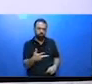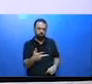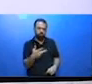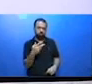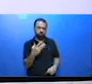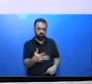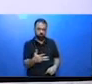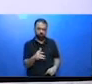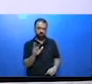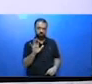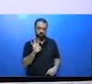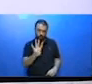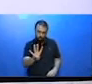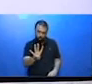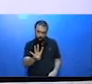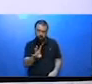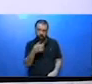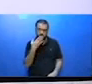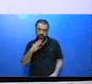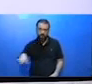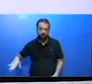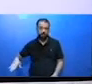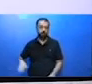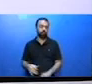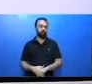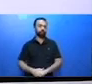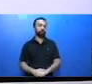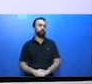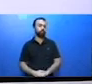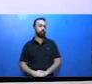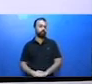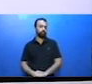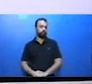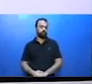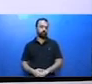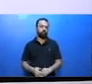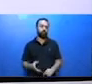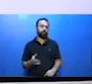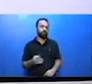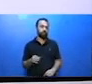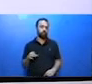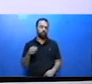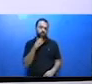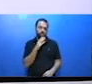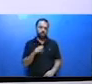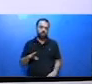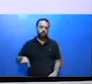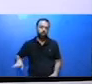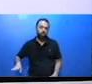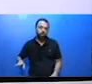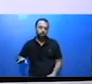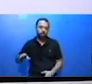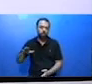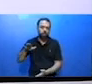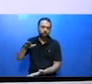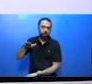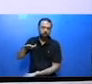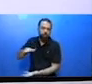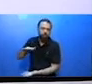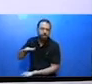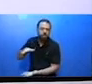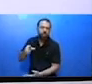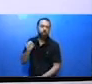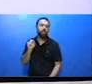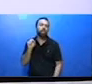o Luiz Otávio e nós tínhamos o Vitor. Quem era o menino menor? Vamos lá,